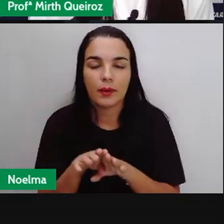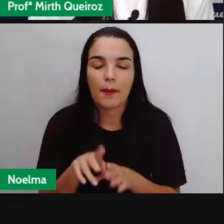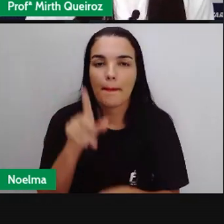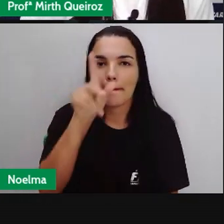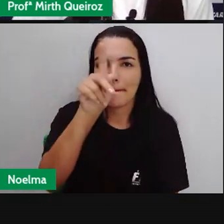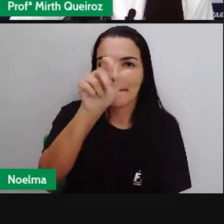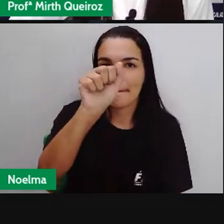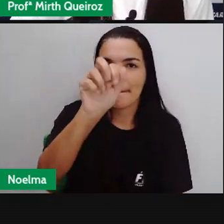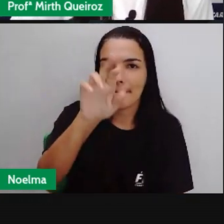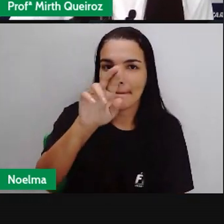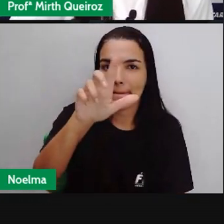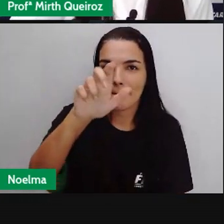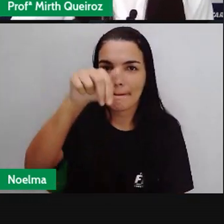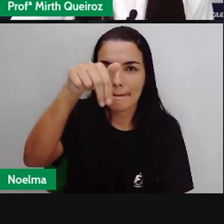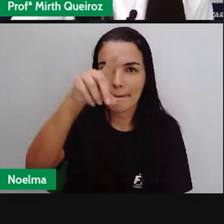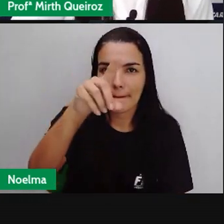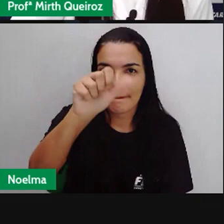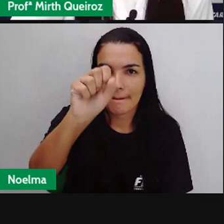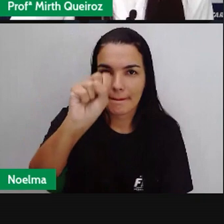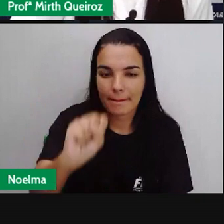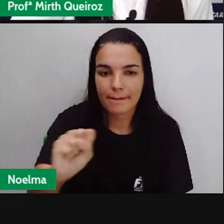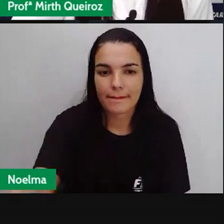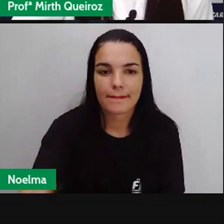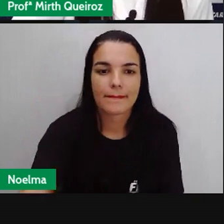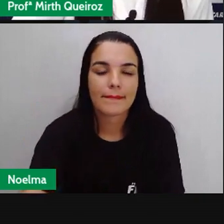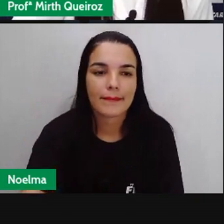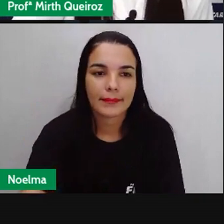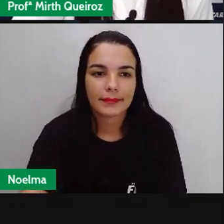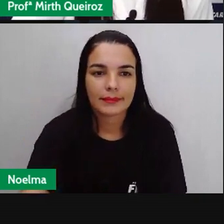parlendas. Certo? Vamos continuar.